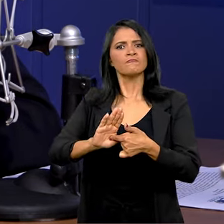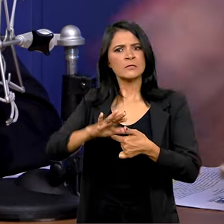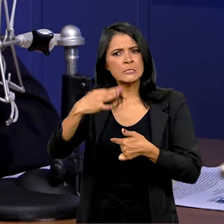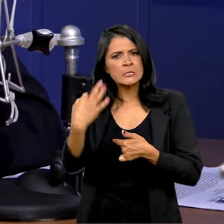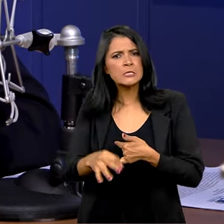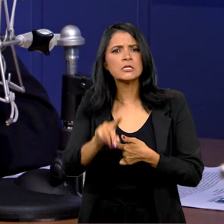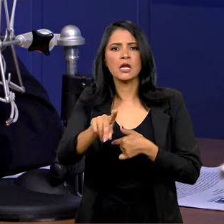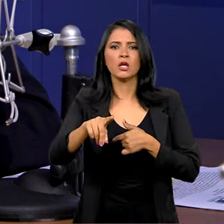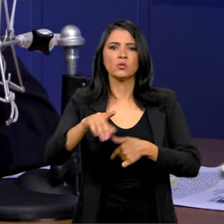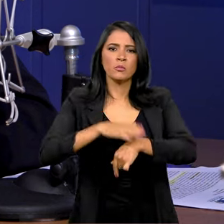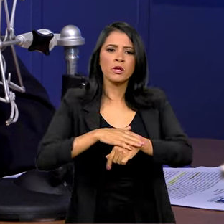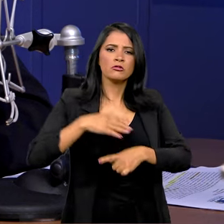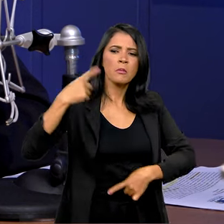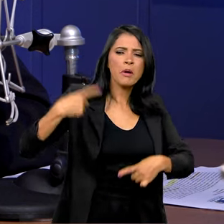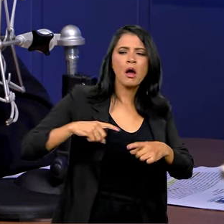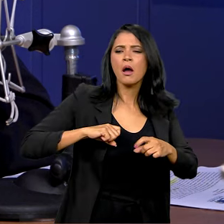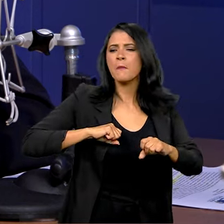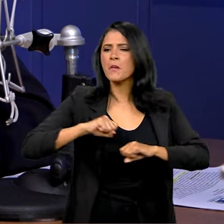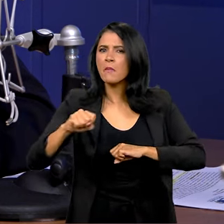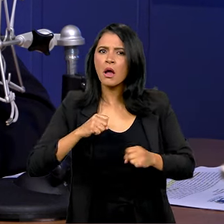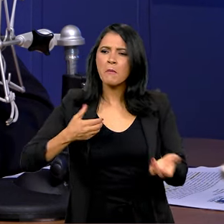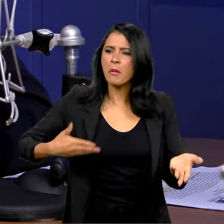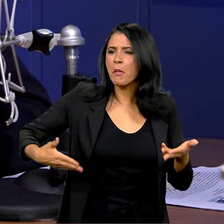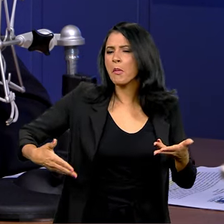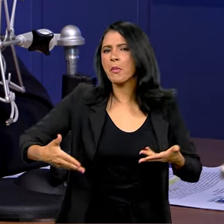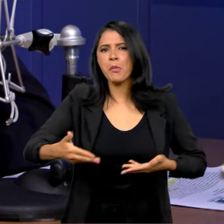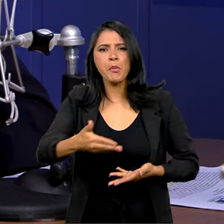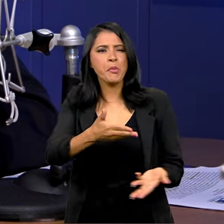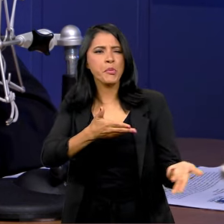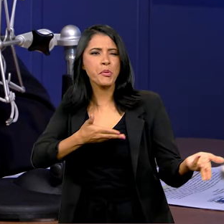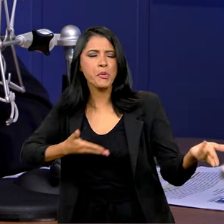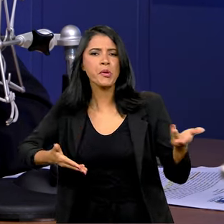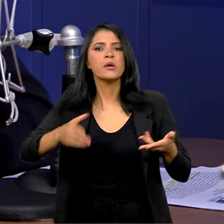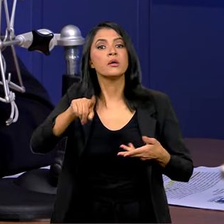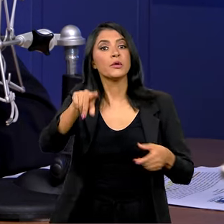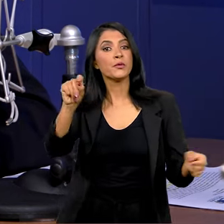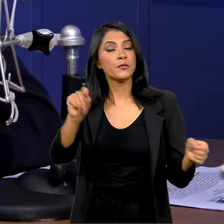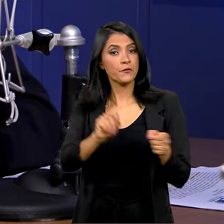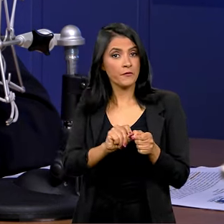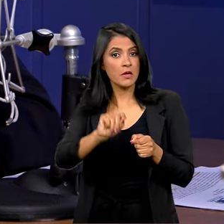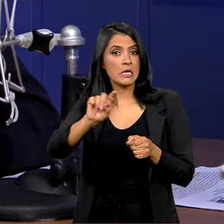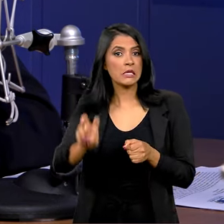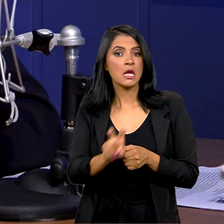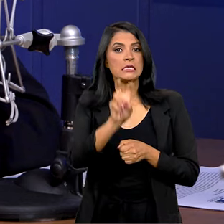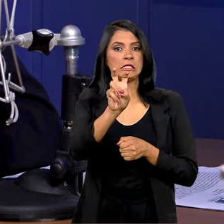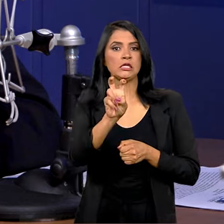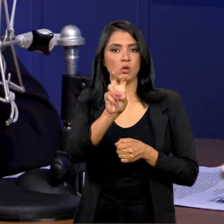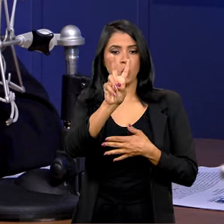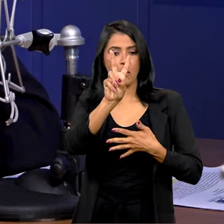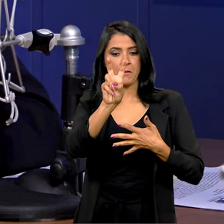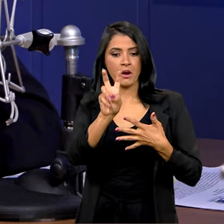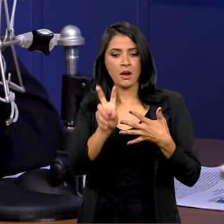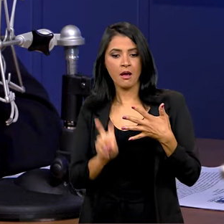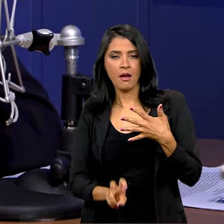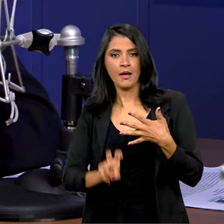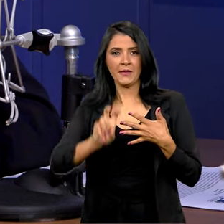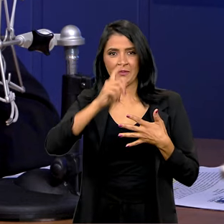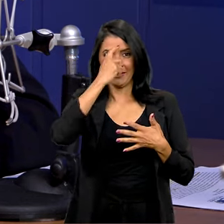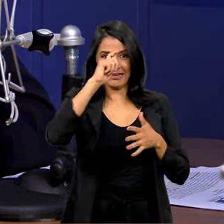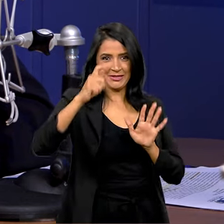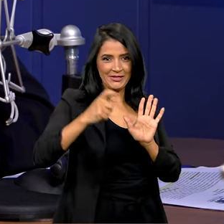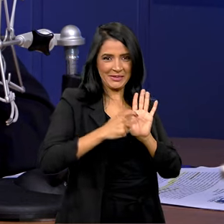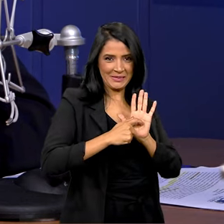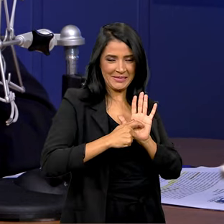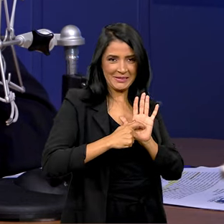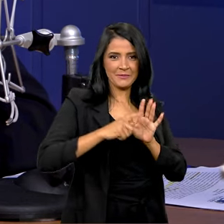suas discussões eh as discussões foram feitas em torno de cinco temas Inteligência